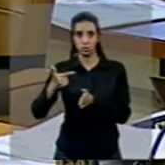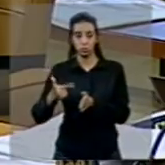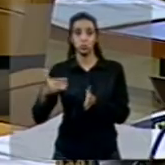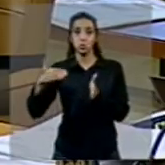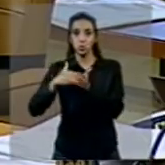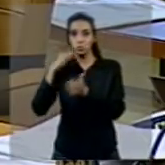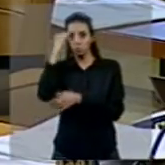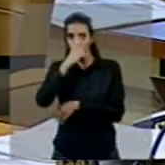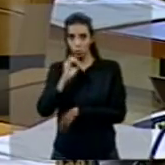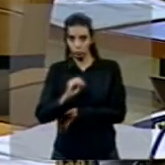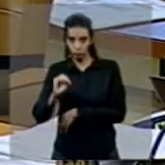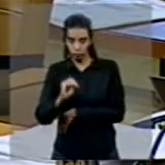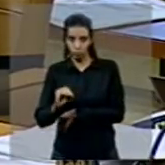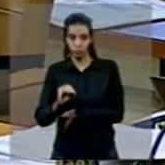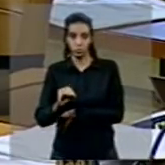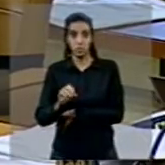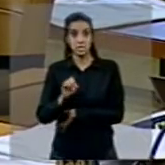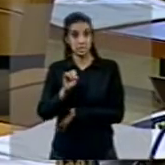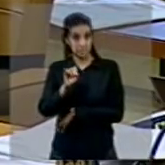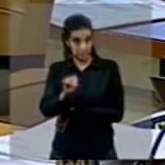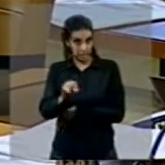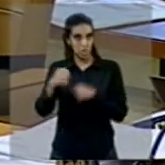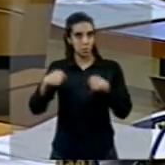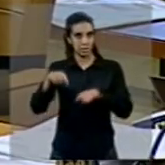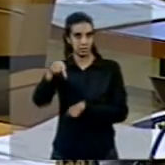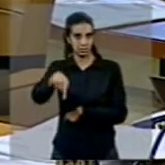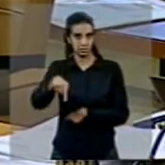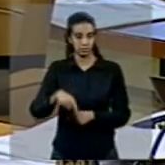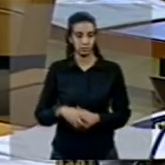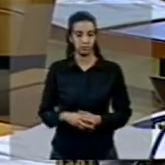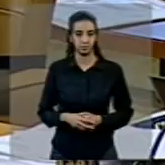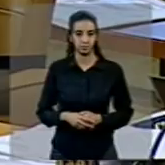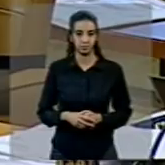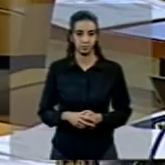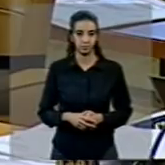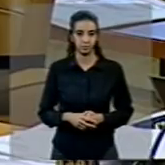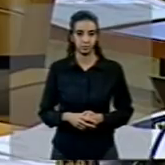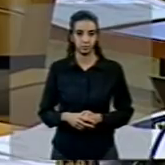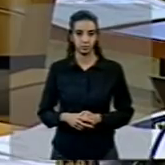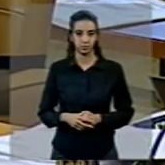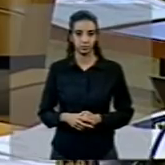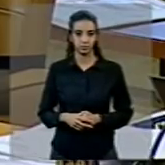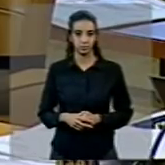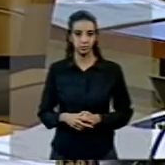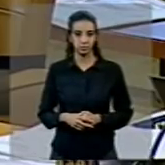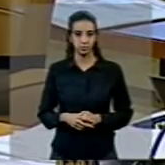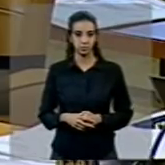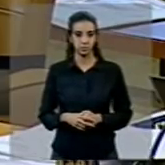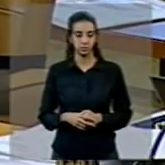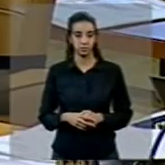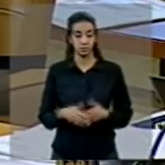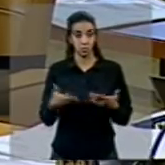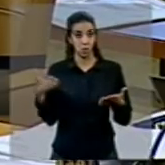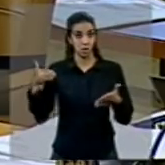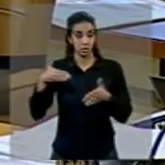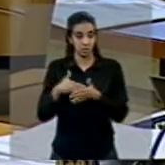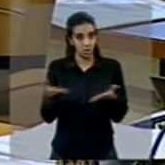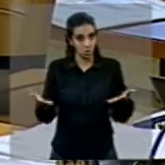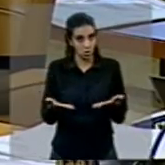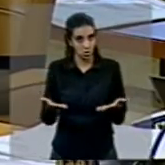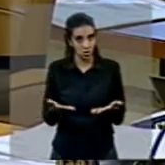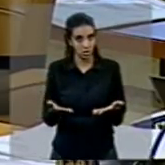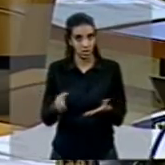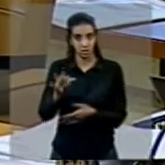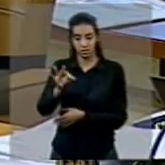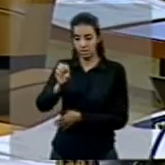em segundo turno, se houver. Portanto, as informações até agora prestadas pelo